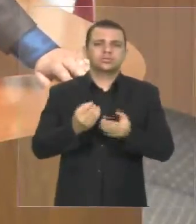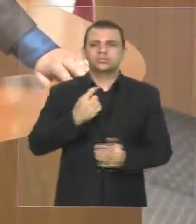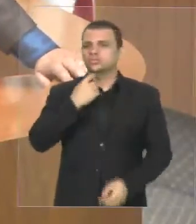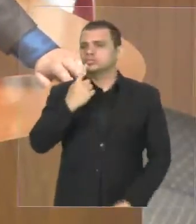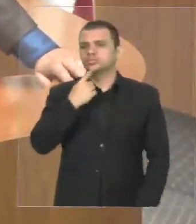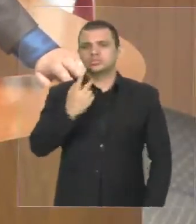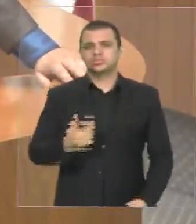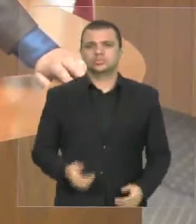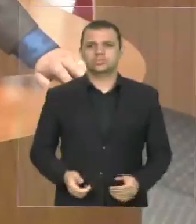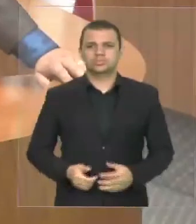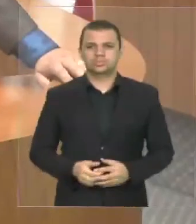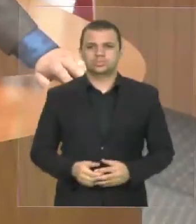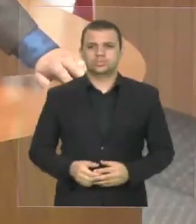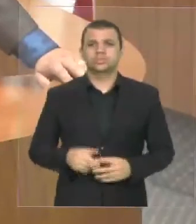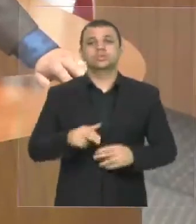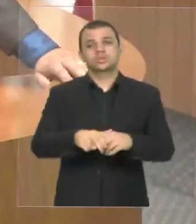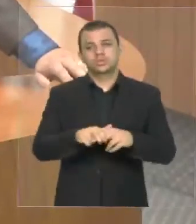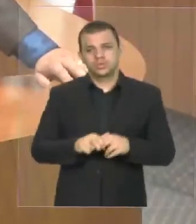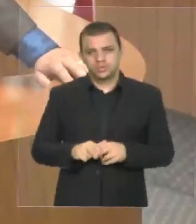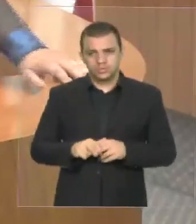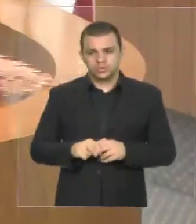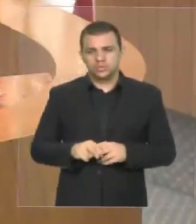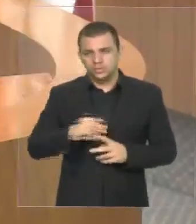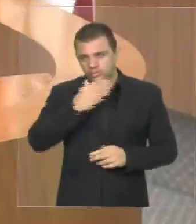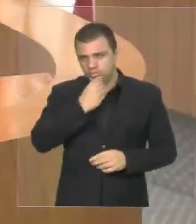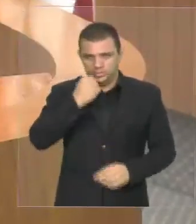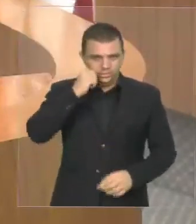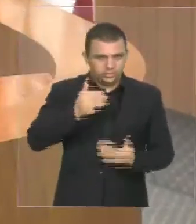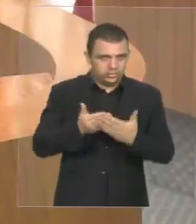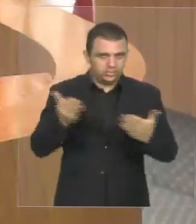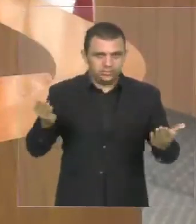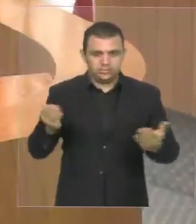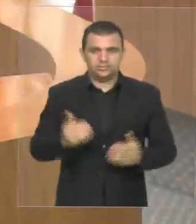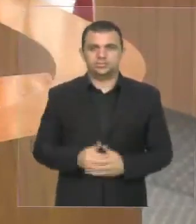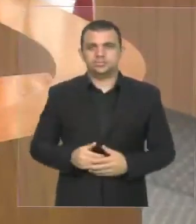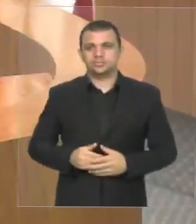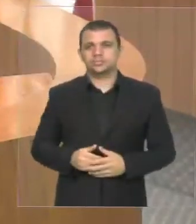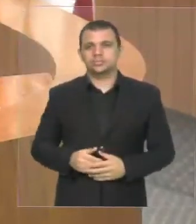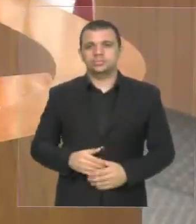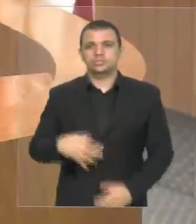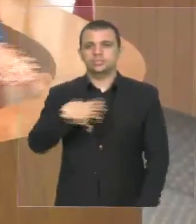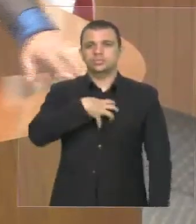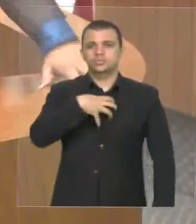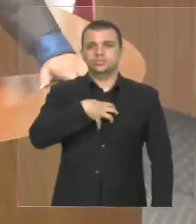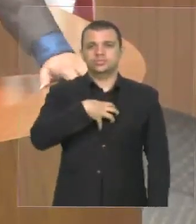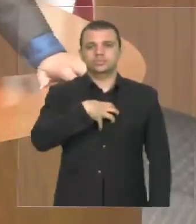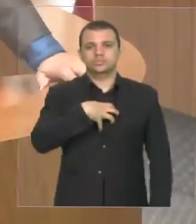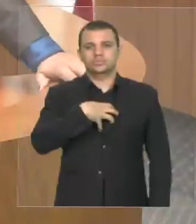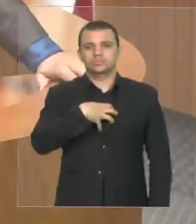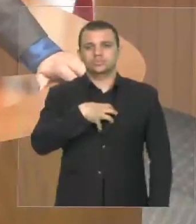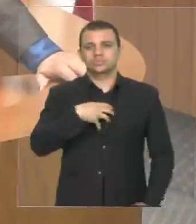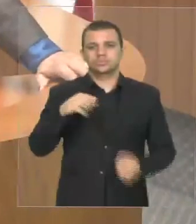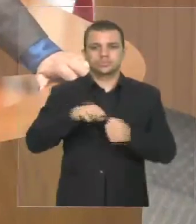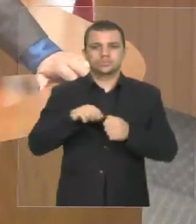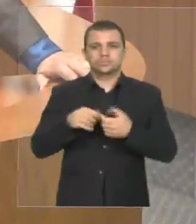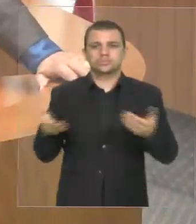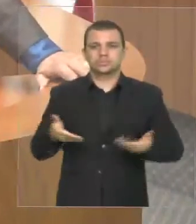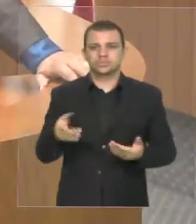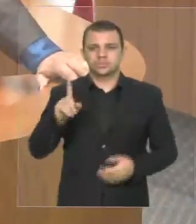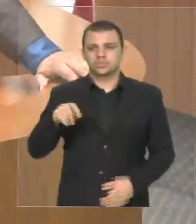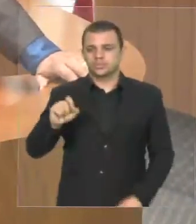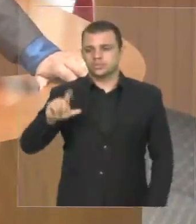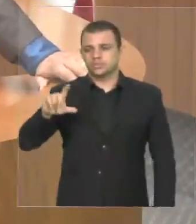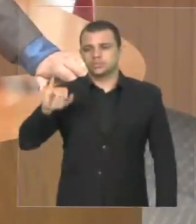condições. Por isso, senhores e senhoras, a maneira que está sendo proposta,